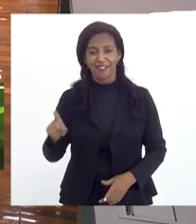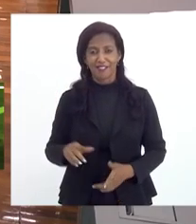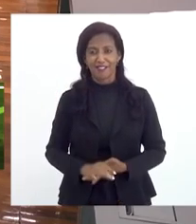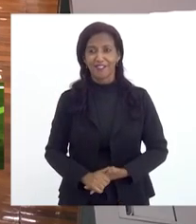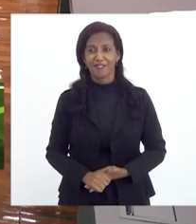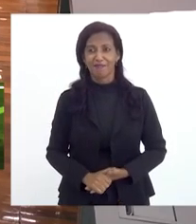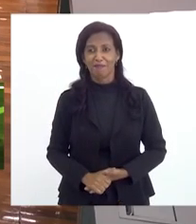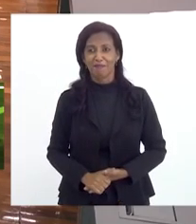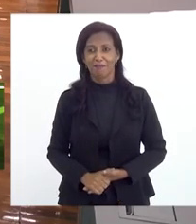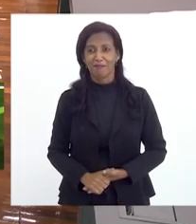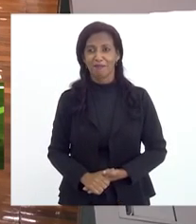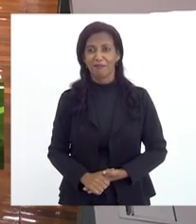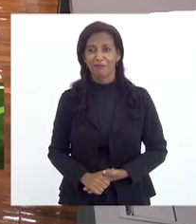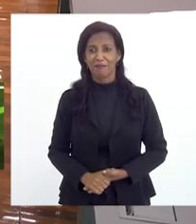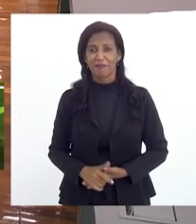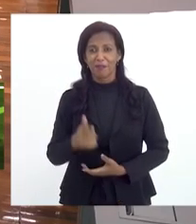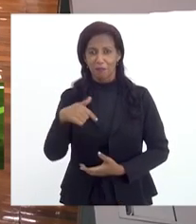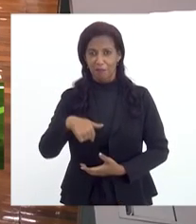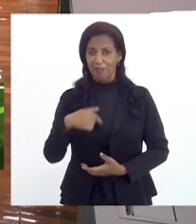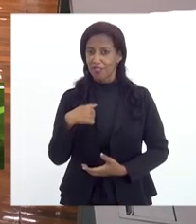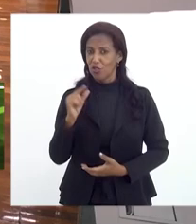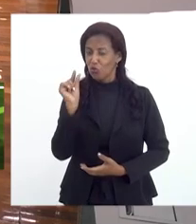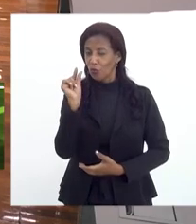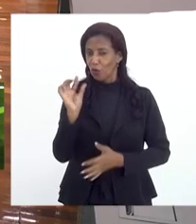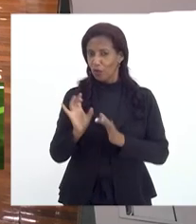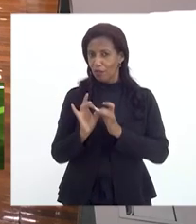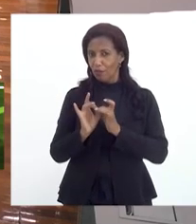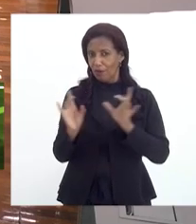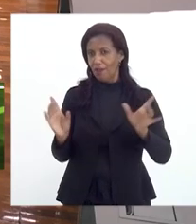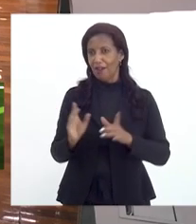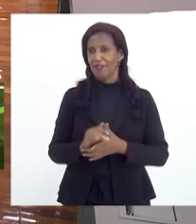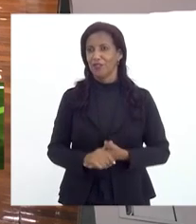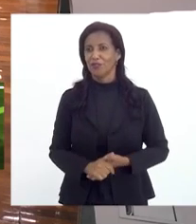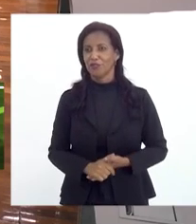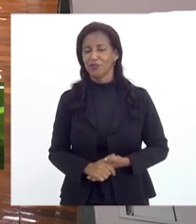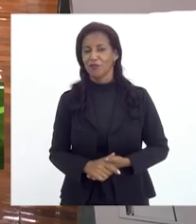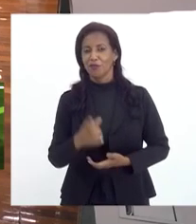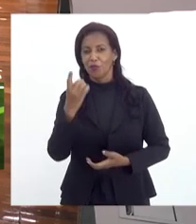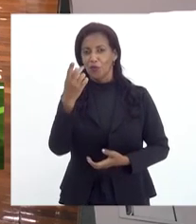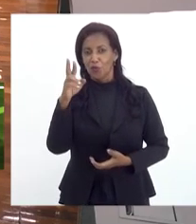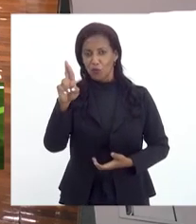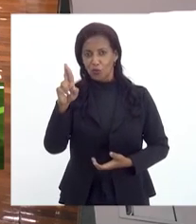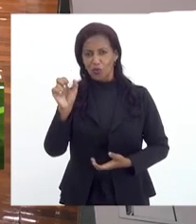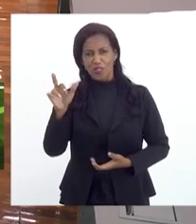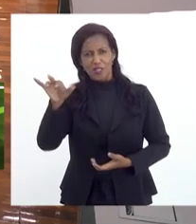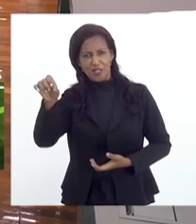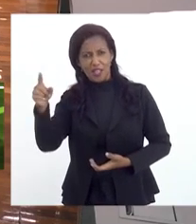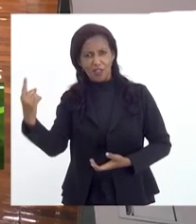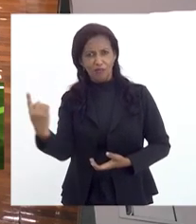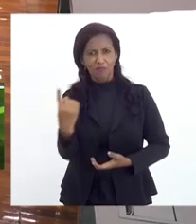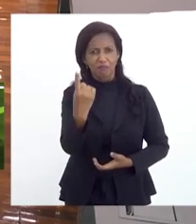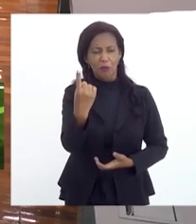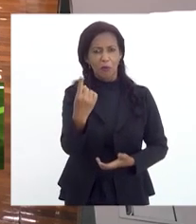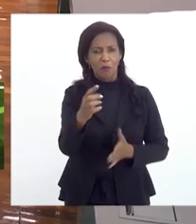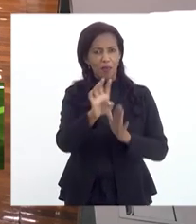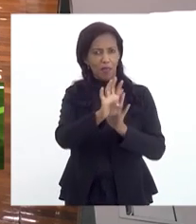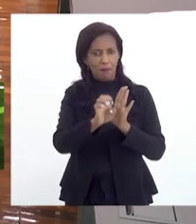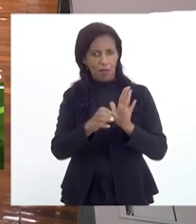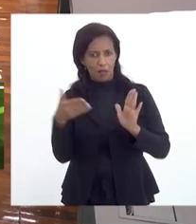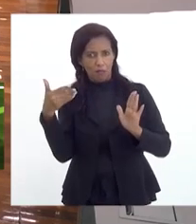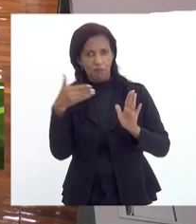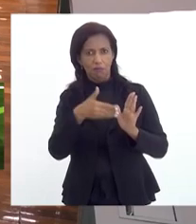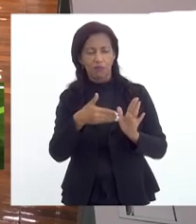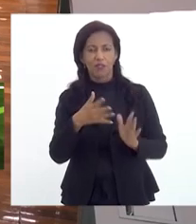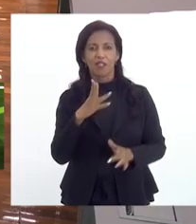Mas aqui Eu sou mais democrático Um pouquinho Que vossa excelência Doutor Sérgio Colocou uma questão De uma emenda Específica